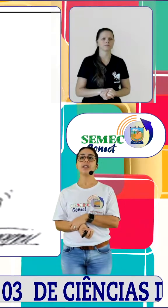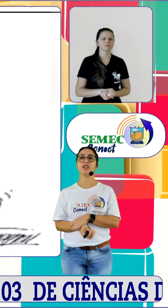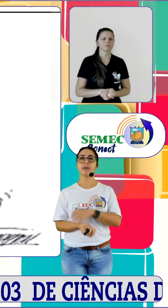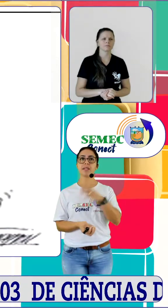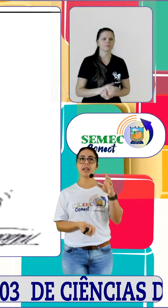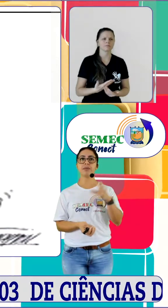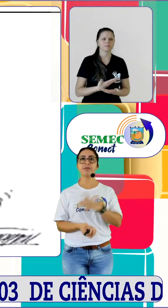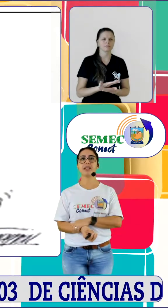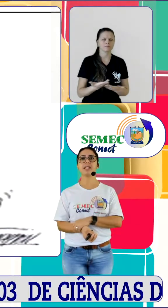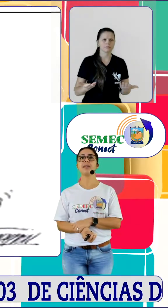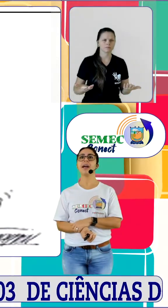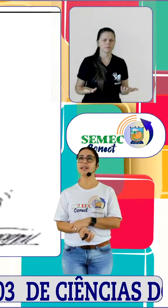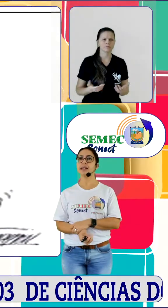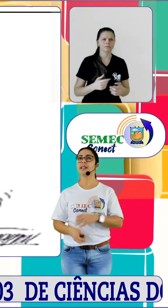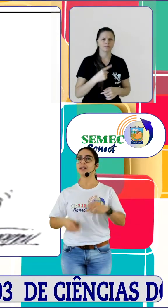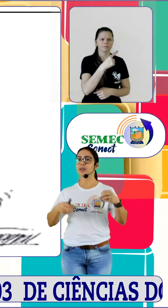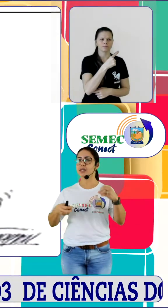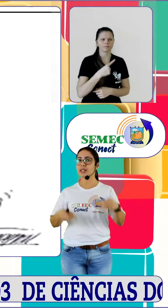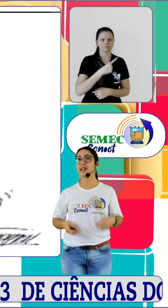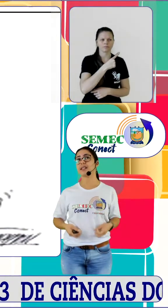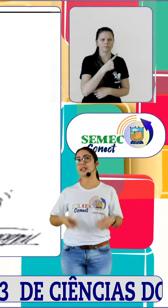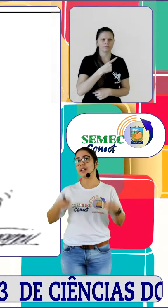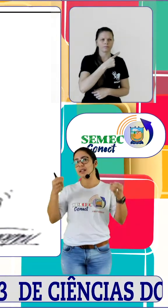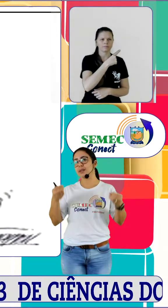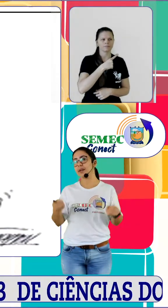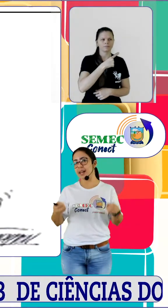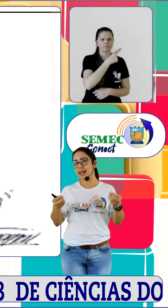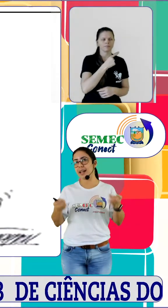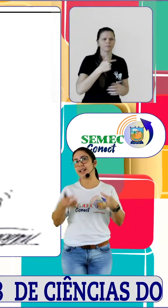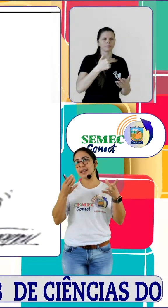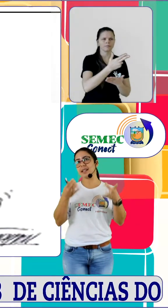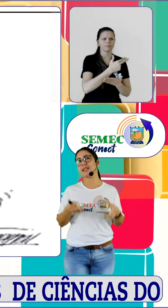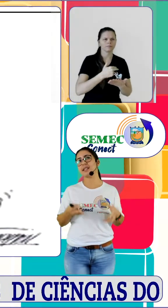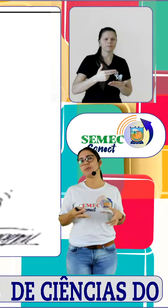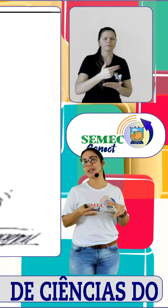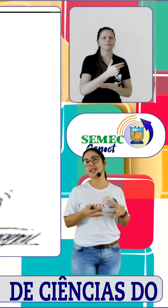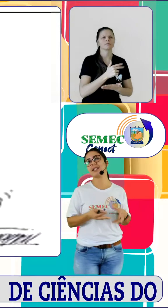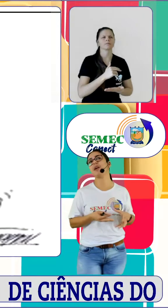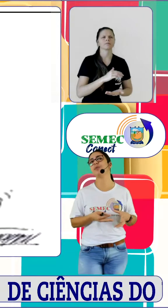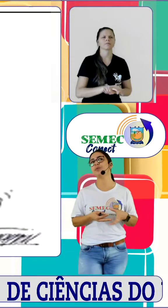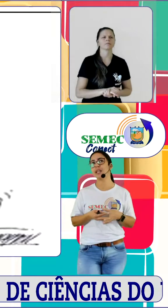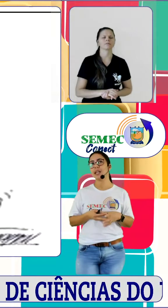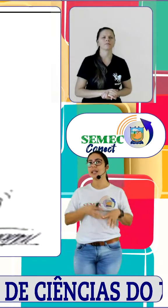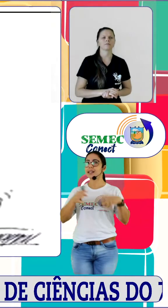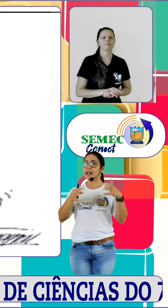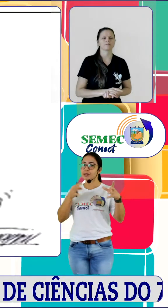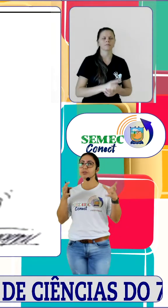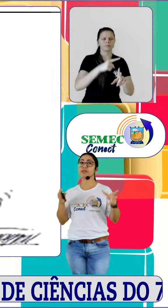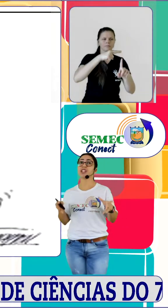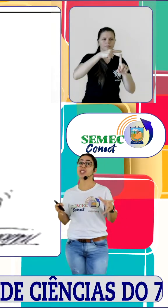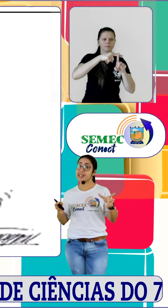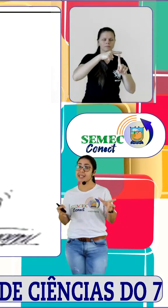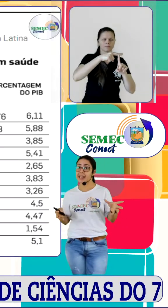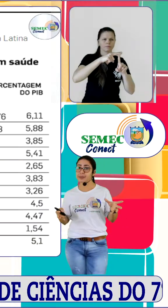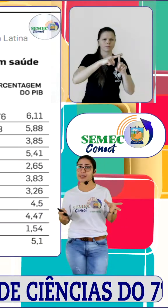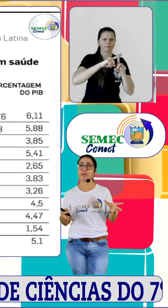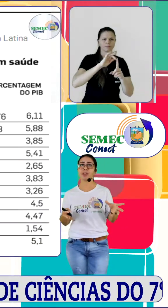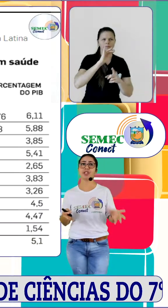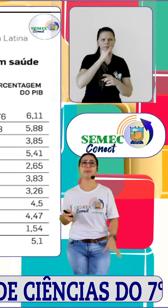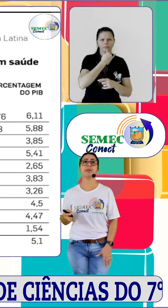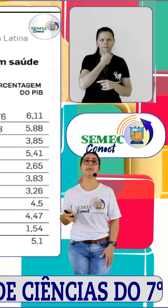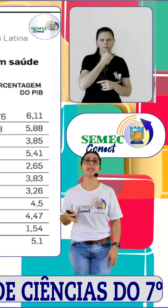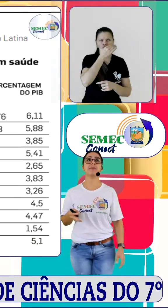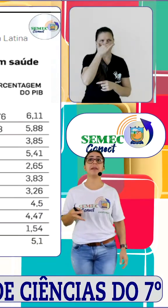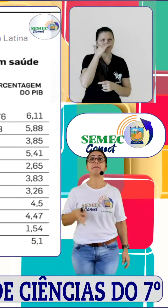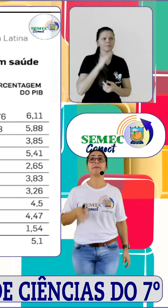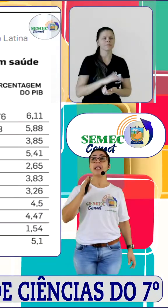Aí nós temos aí um desenho aí, né, de dois esqueletos tentando carregar, né, esse símbolo aí da saúde, que está todo fragilizado, né, como a gente